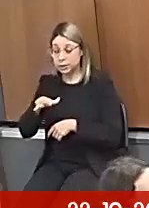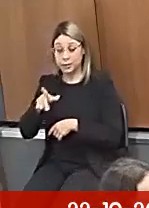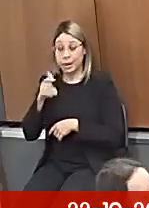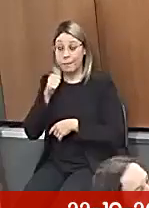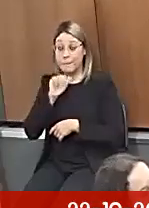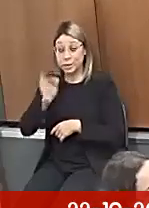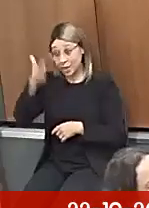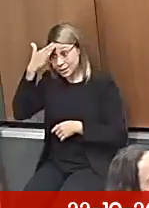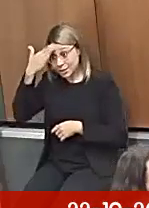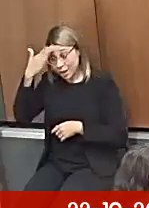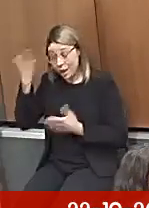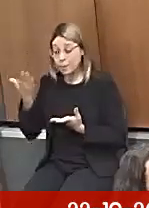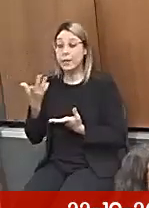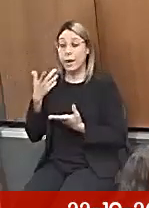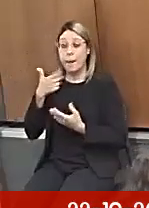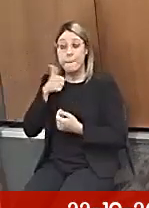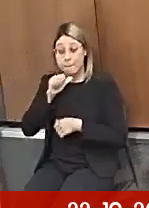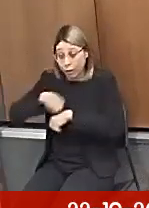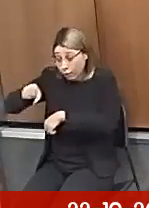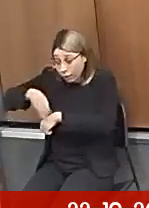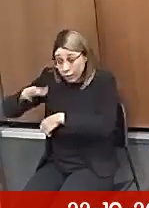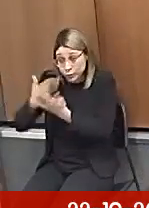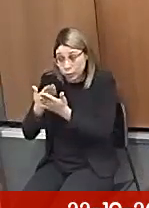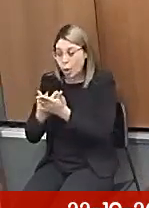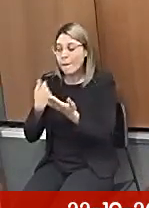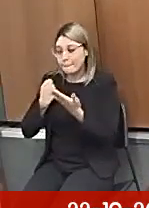E já chegam para a escola, precisa disso, disso, disso, disso.